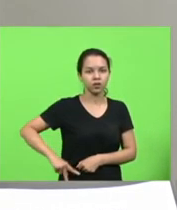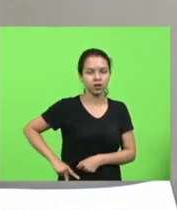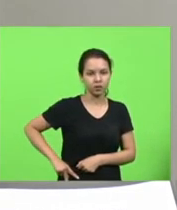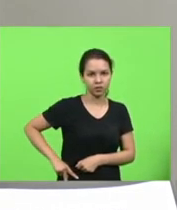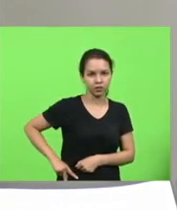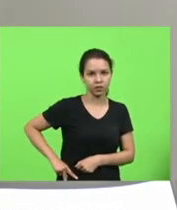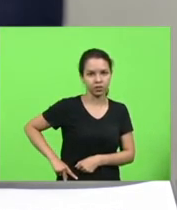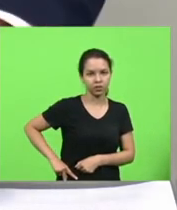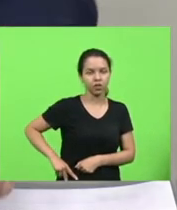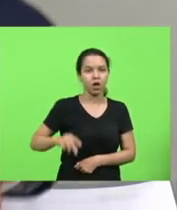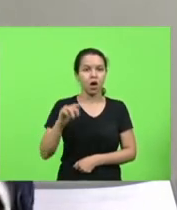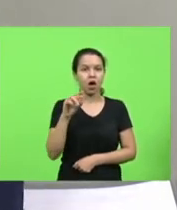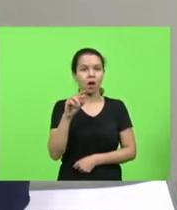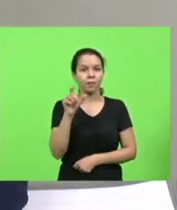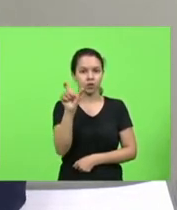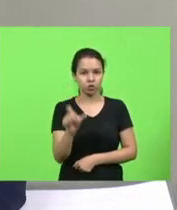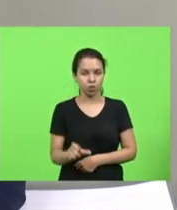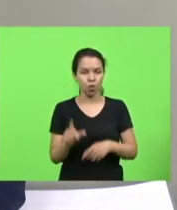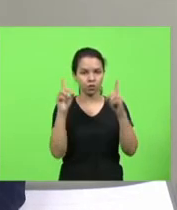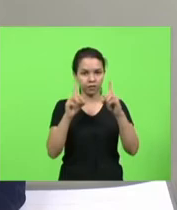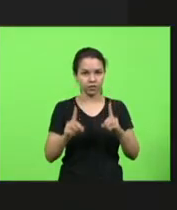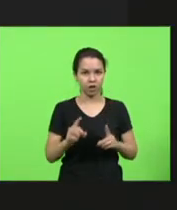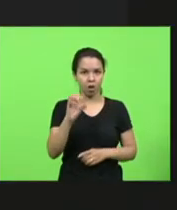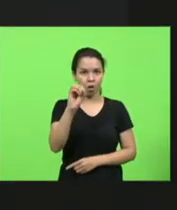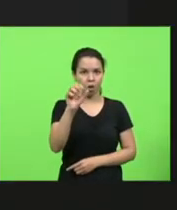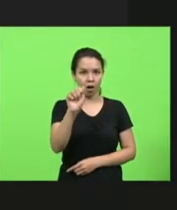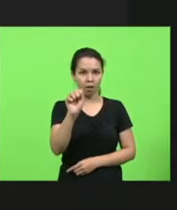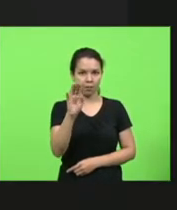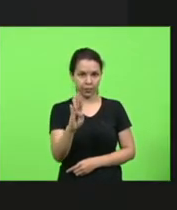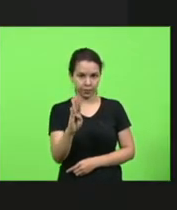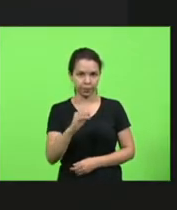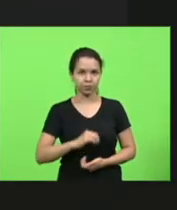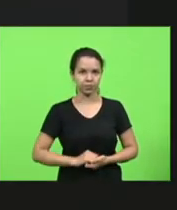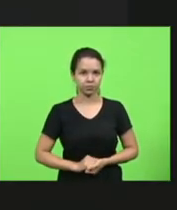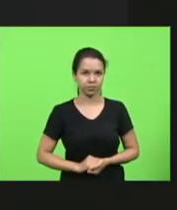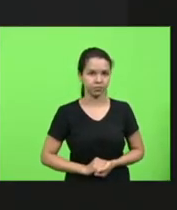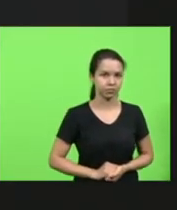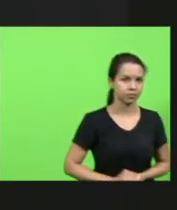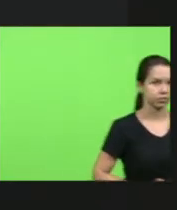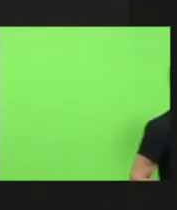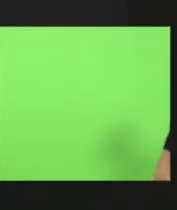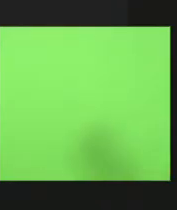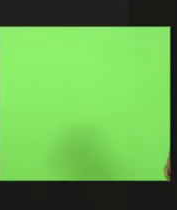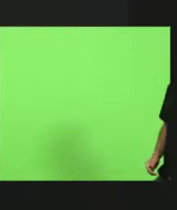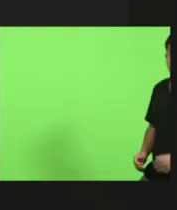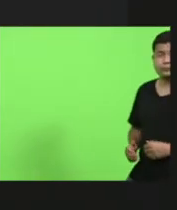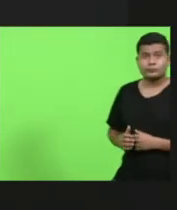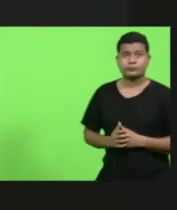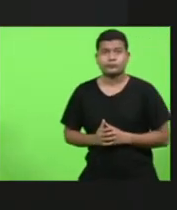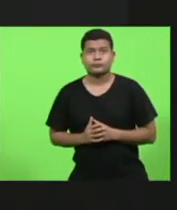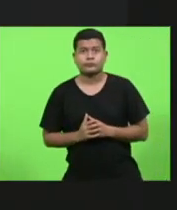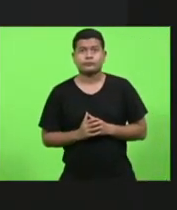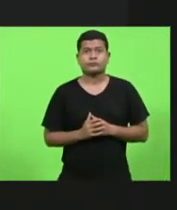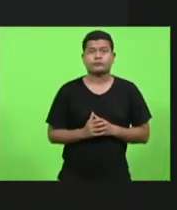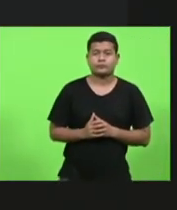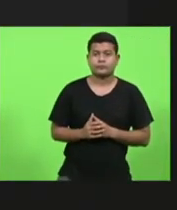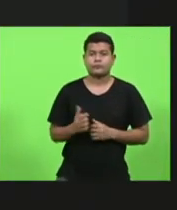OAB. Palavra, senhor Anselmo. Boa noite, doutor Vicente. Agradeço o convite feito pela